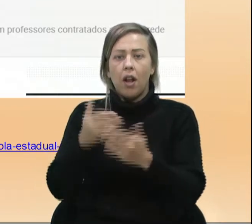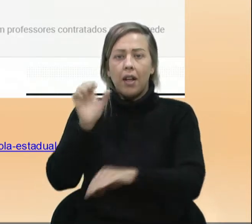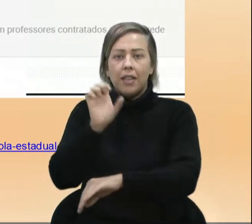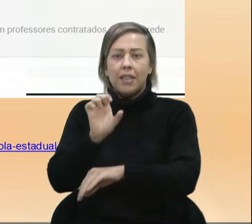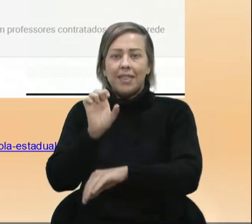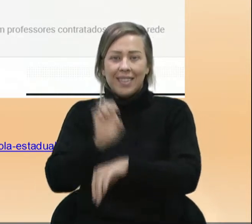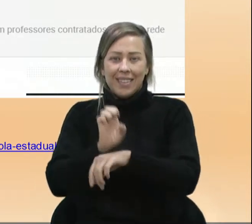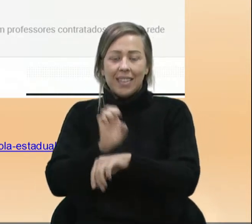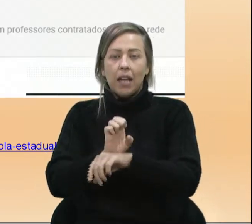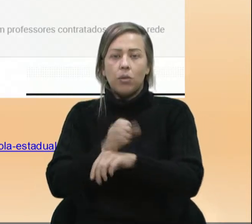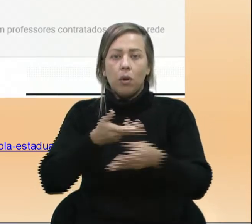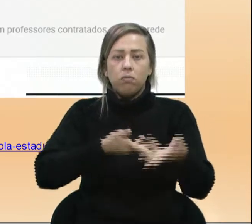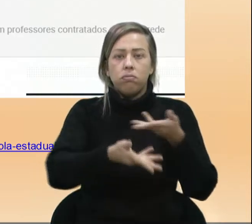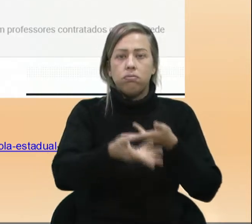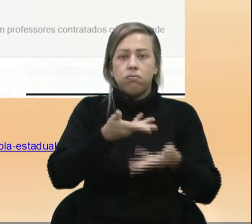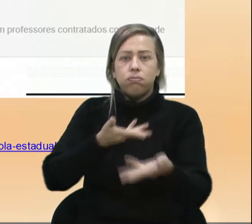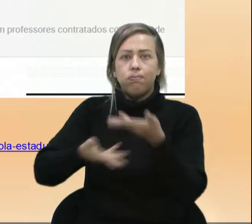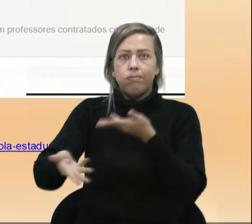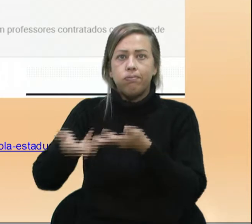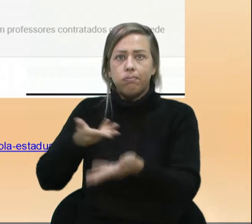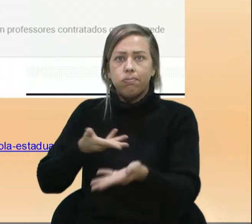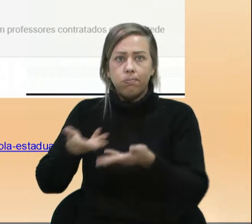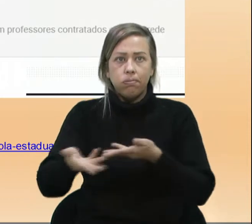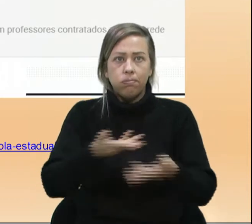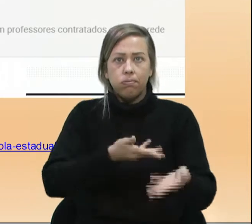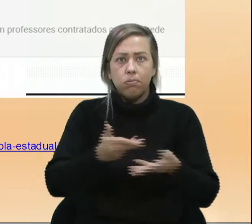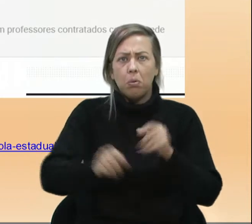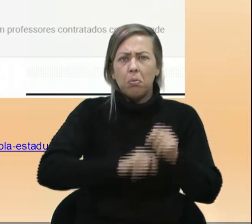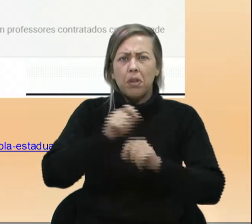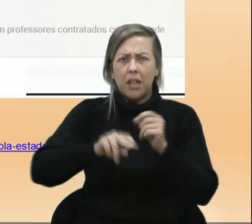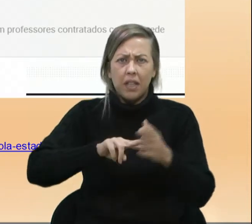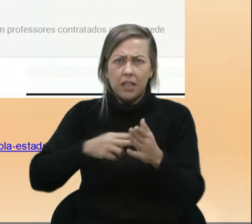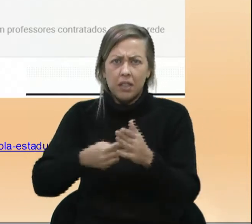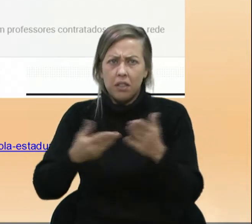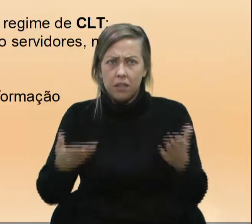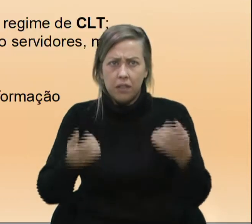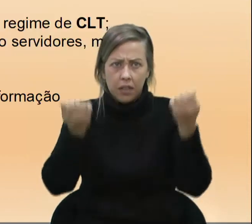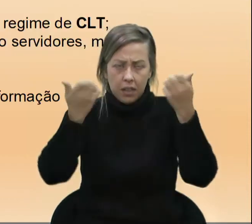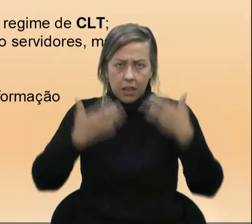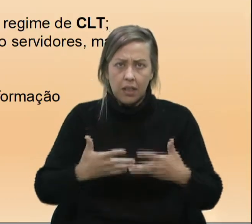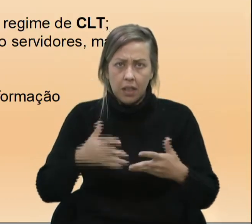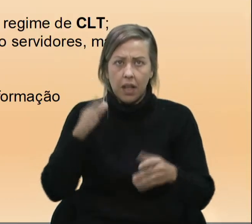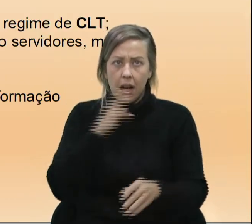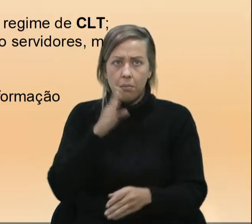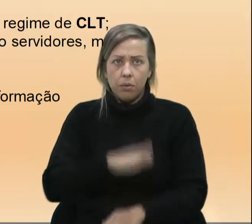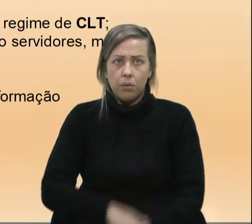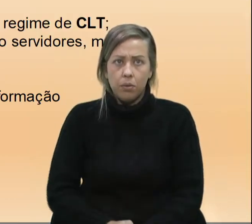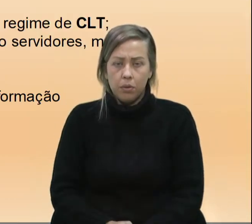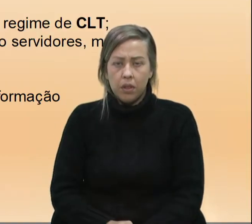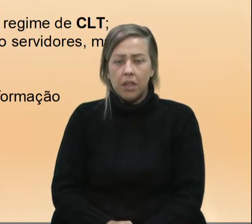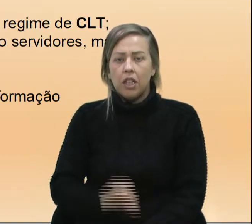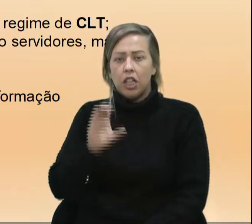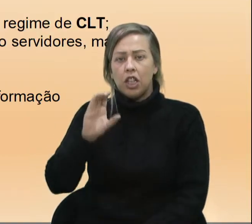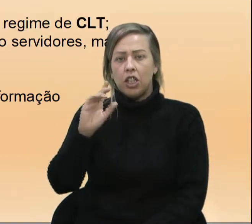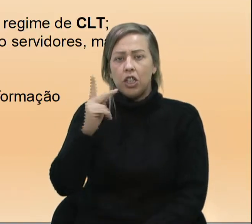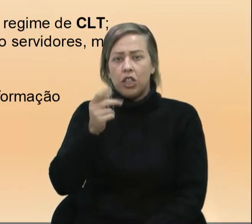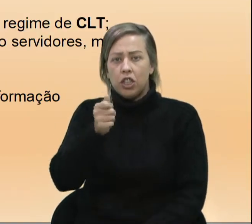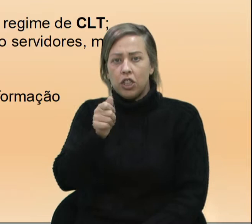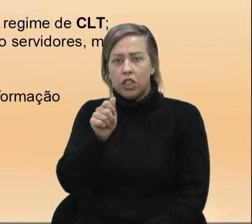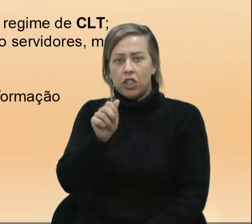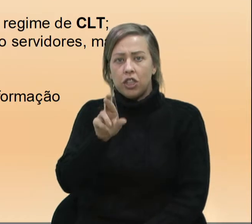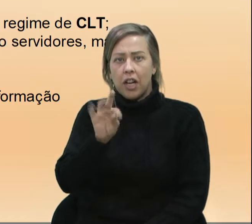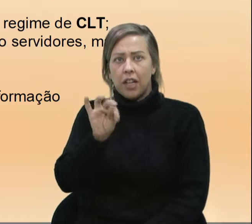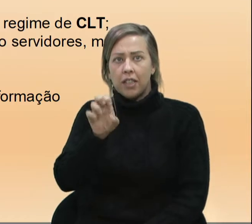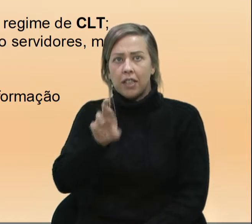gestão compartilhada ou Charter Schools. O que é a Charter Schools? Explicando de forma rápida. Charter Schools nada mais é do que